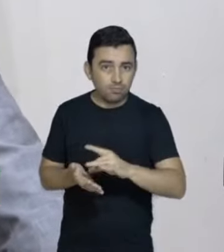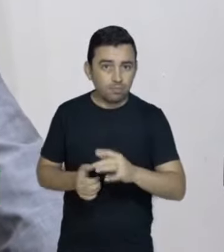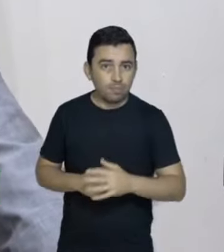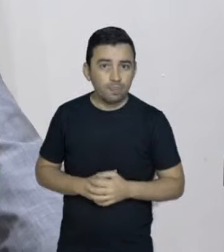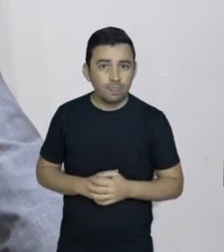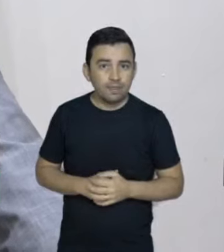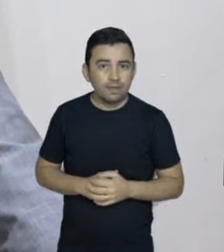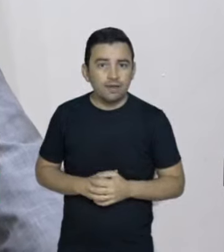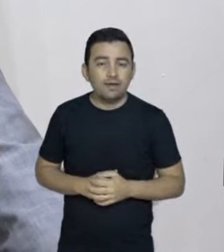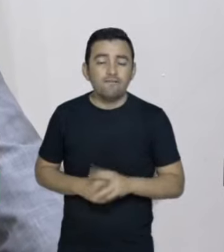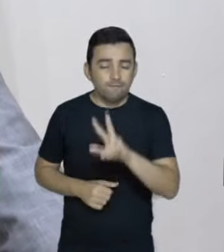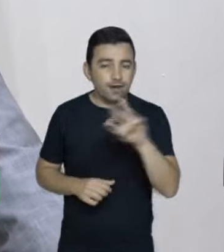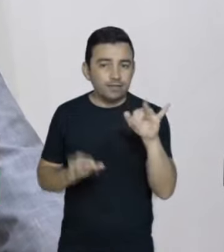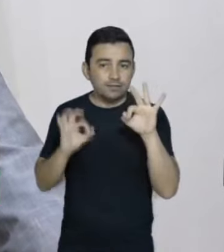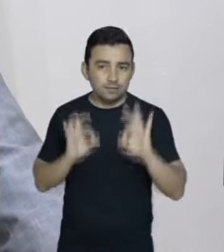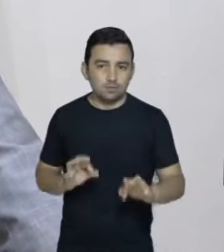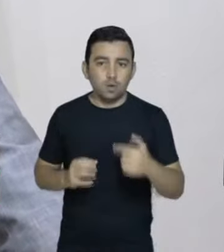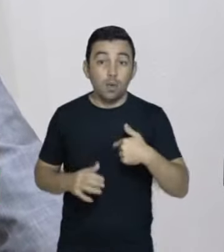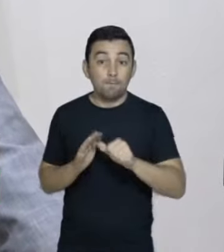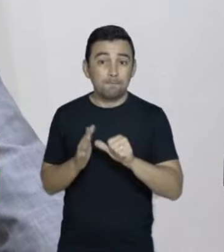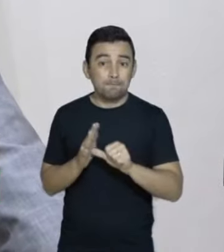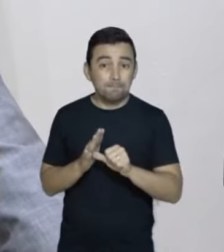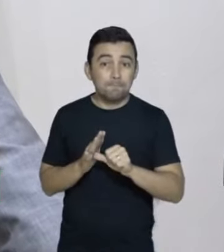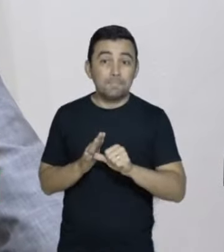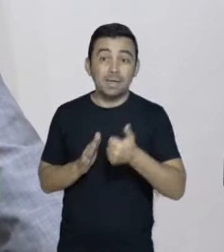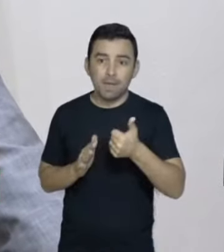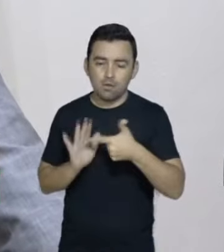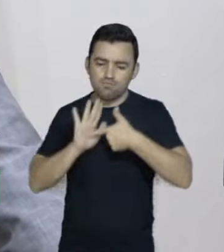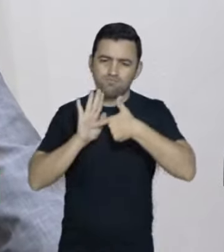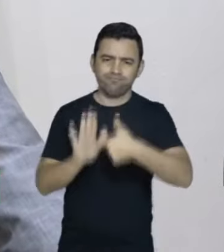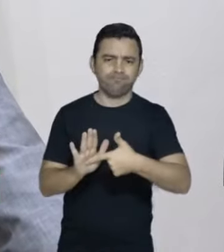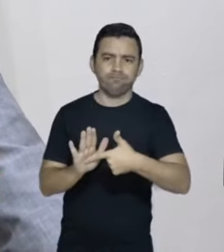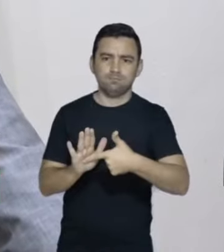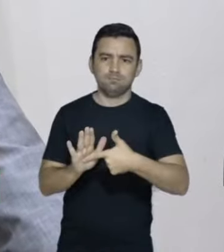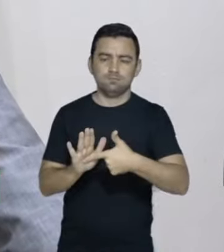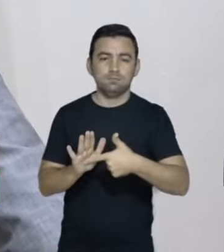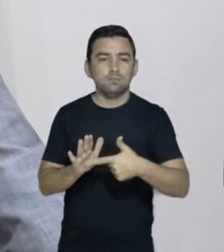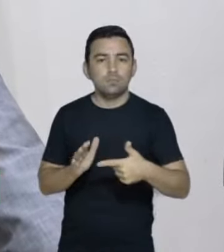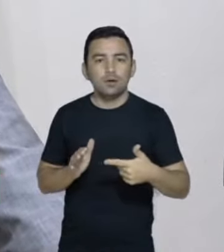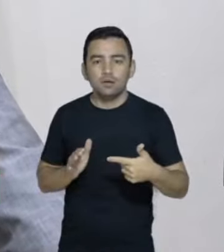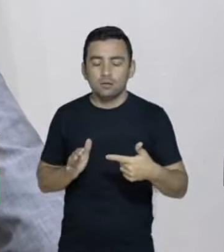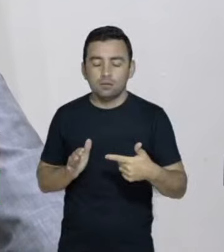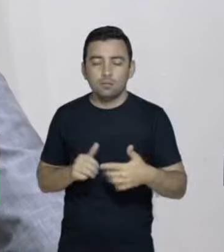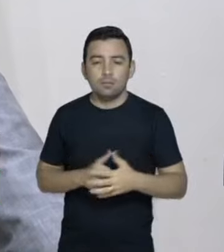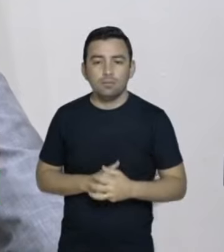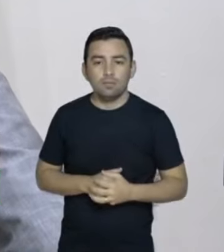podem ter essa absoluta certeza. Sou o primeiro aqui a vir expor isso. Expor isso aqui.